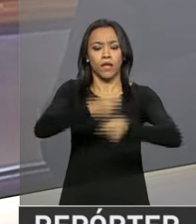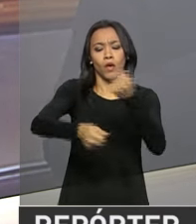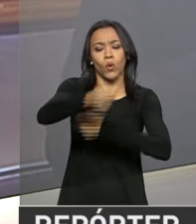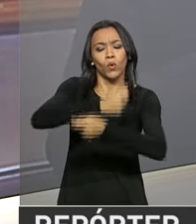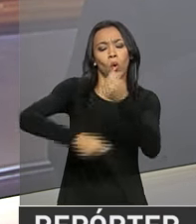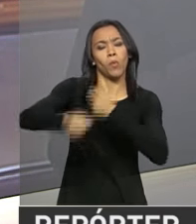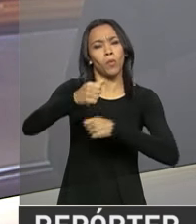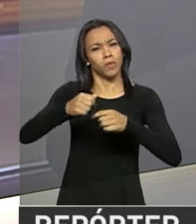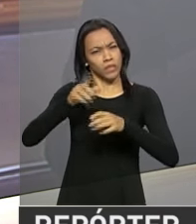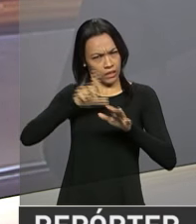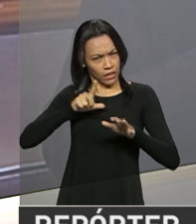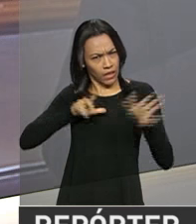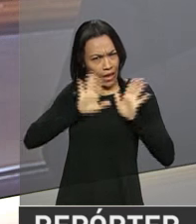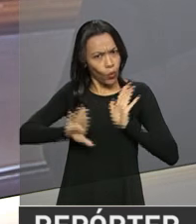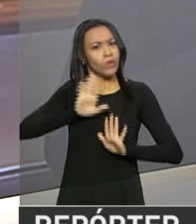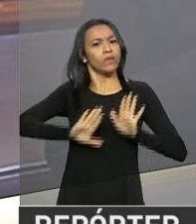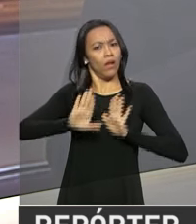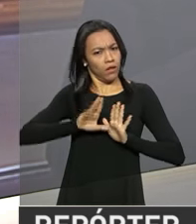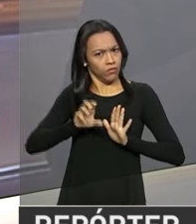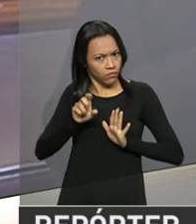muita cautela, não foi?